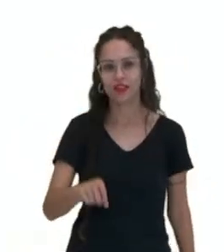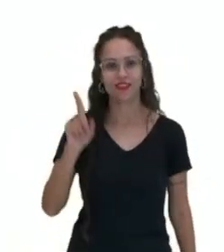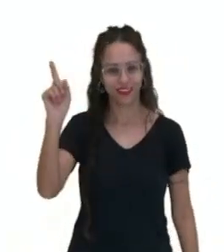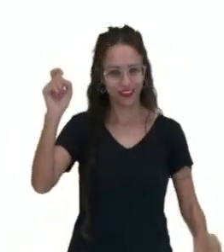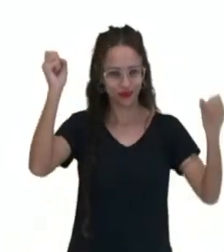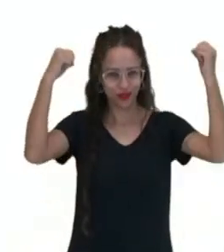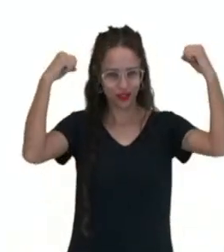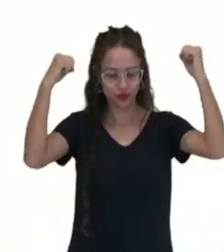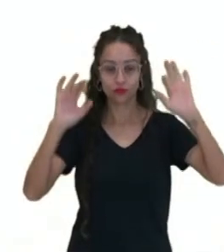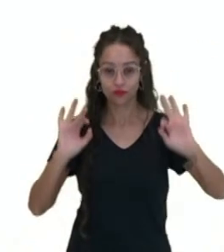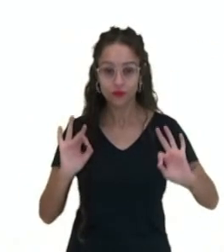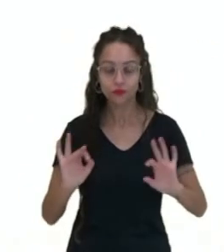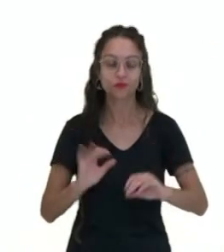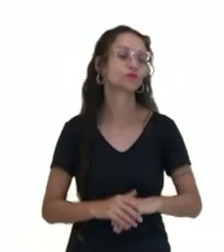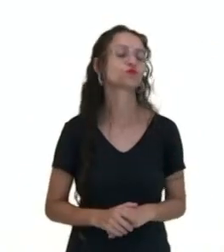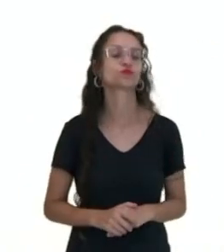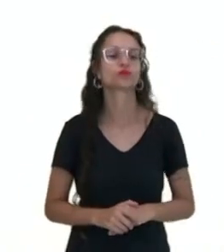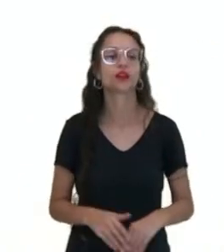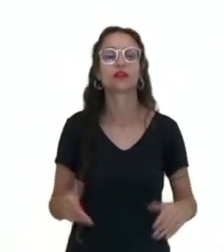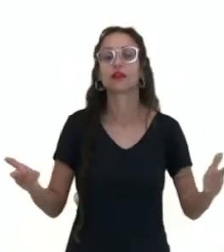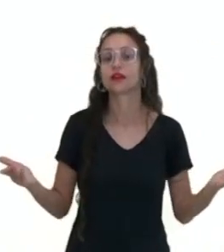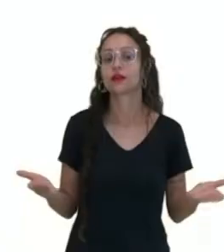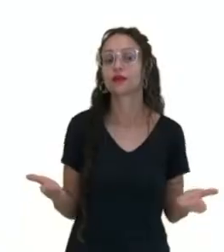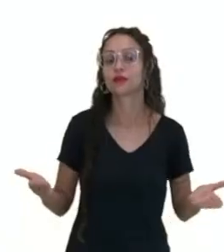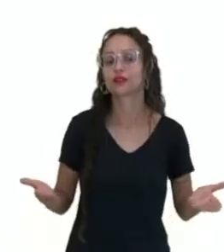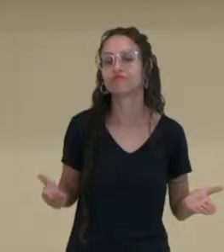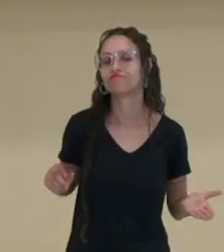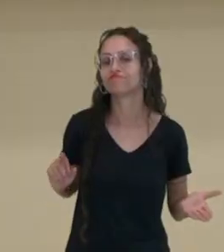México. Ok? Agora,